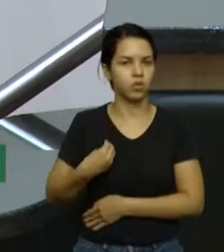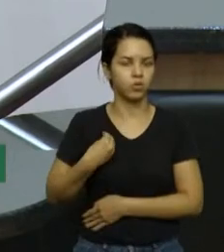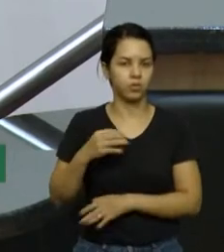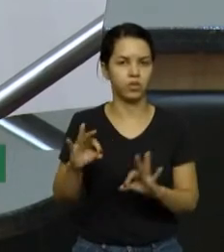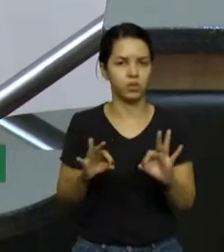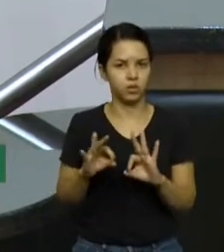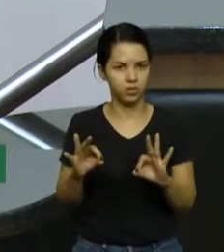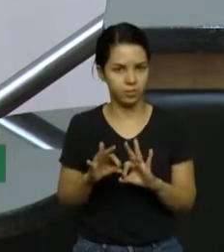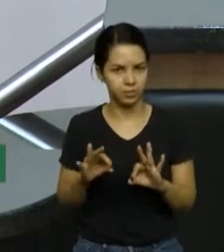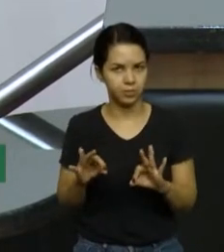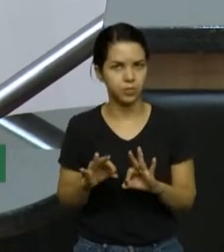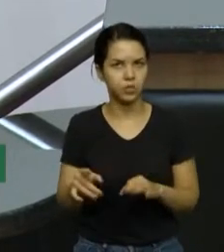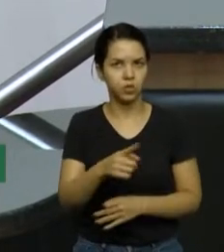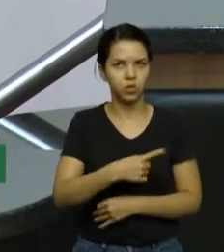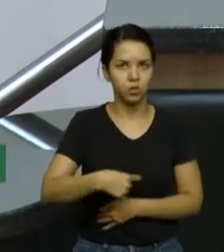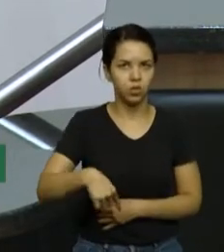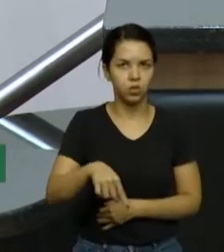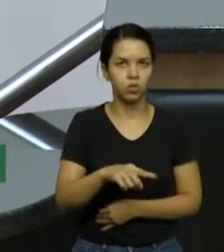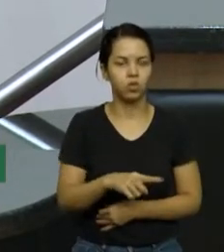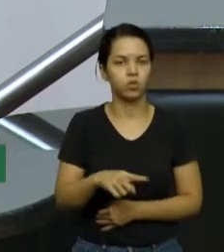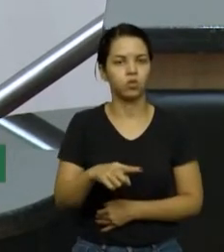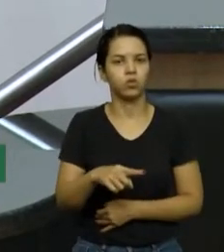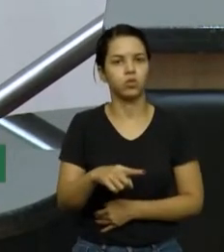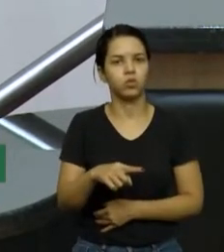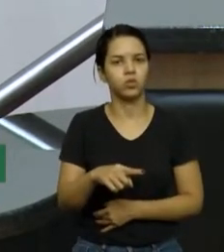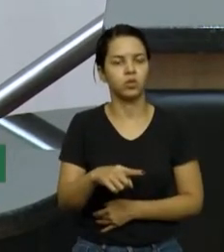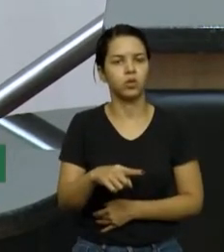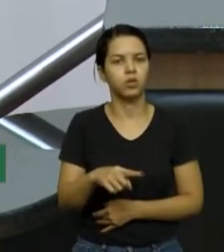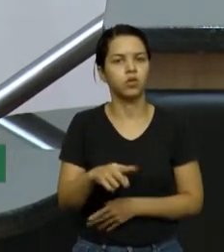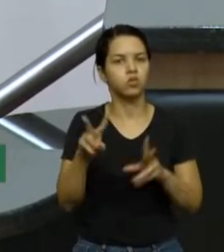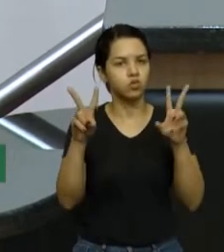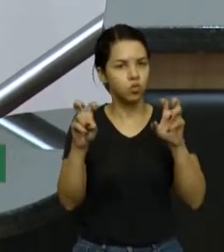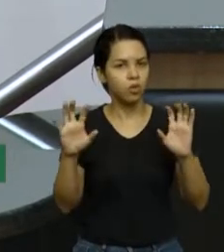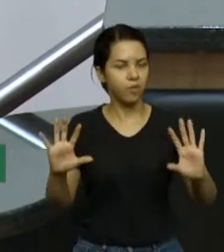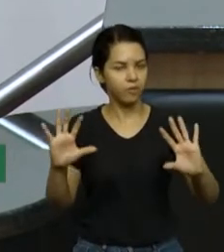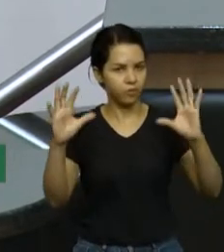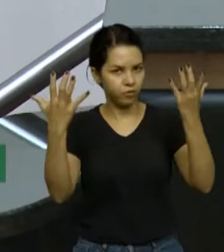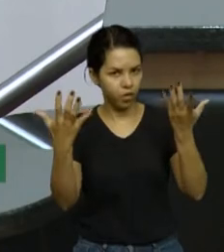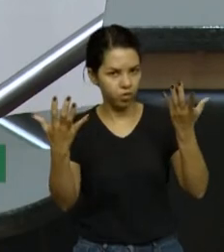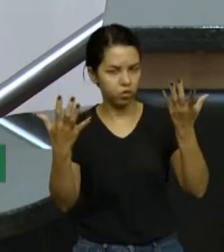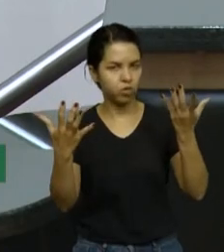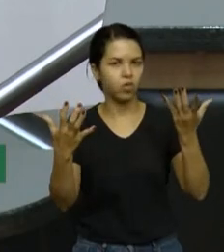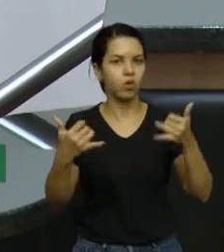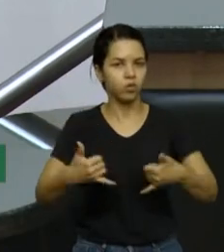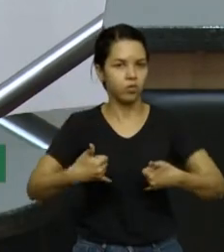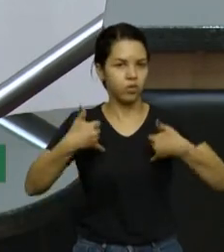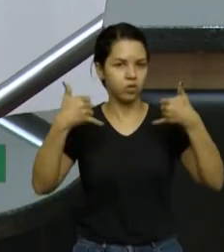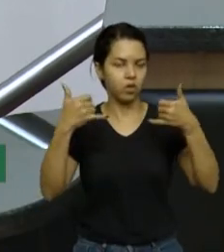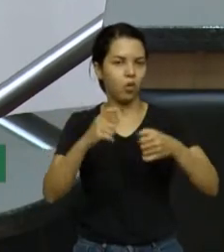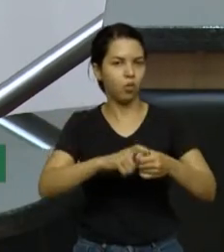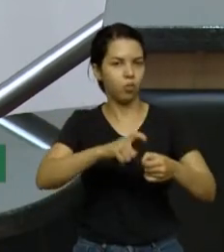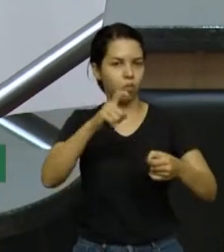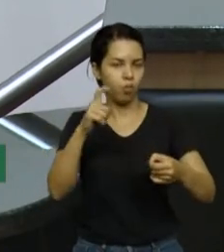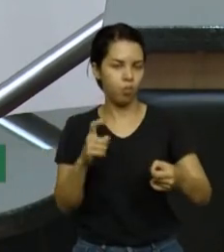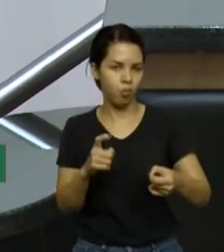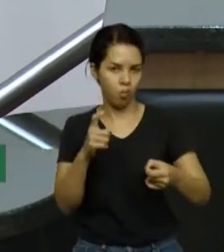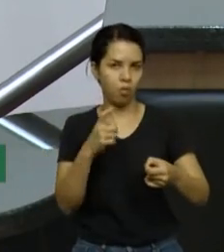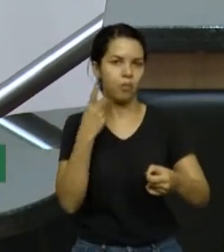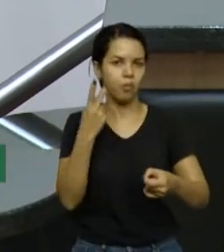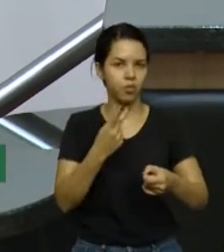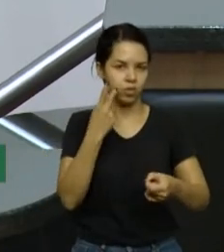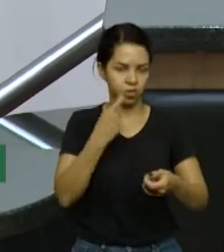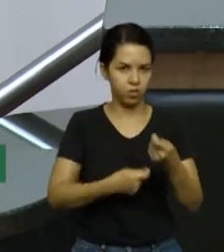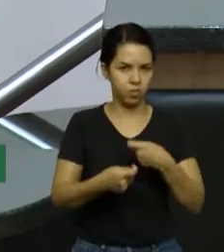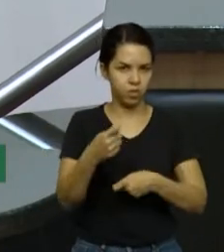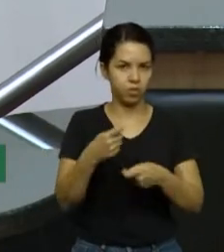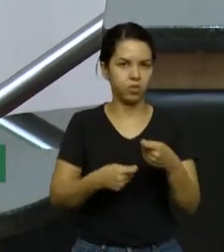para nós, com relação às festividades do aniversário de emancipação político-administrativa no município de Abdon Batista. Então,